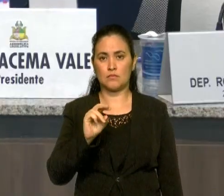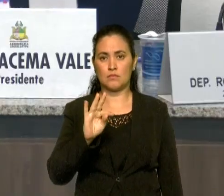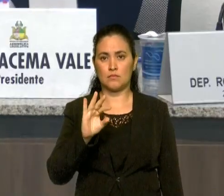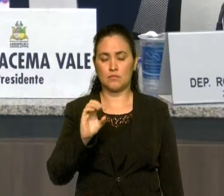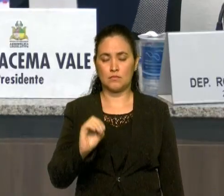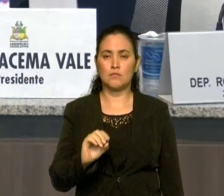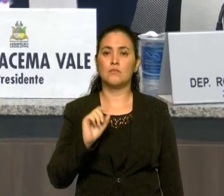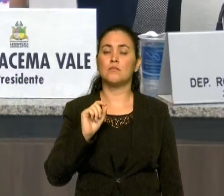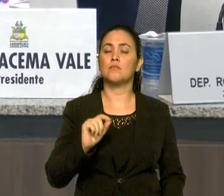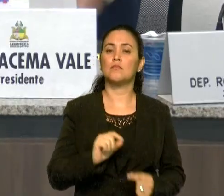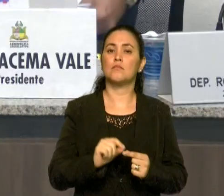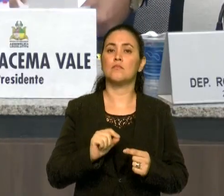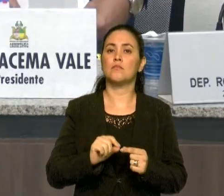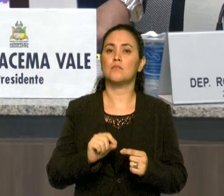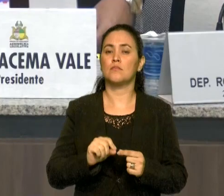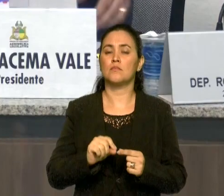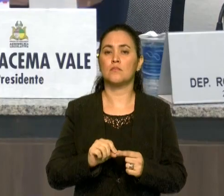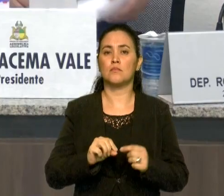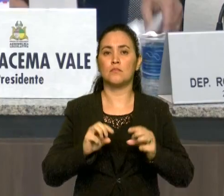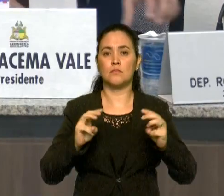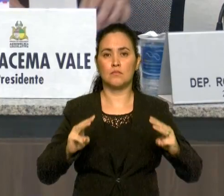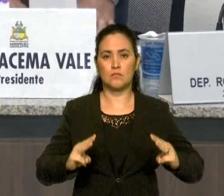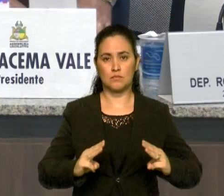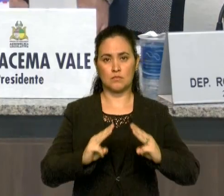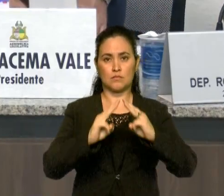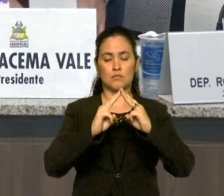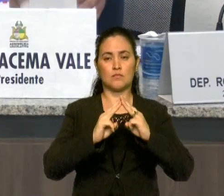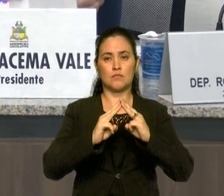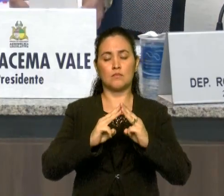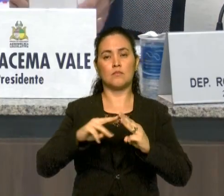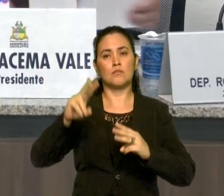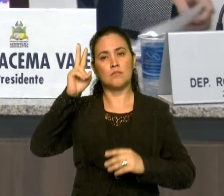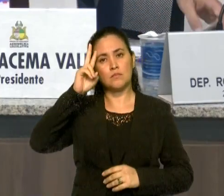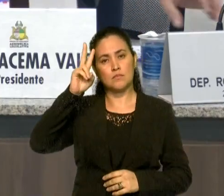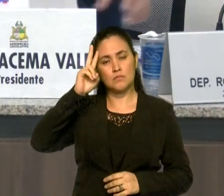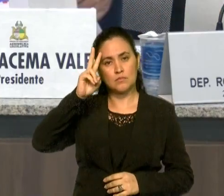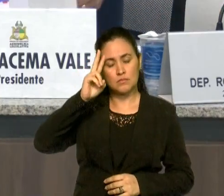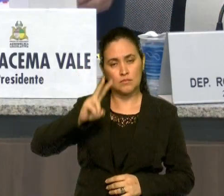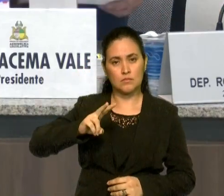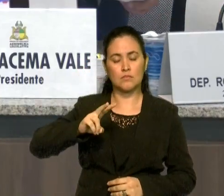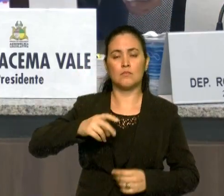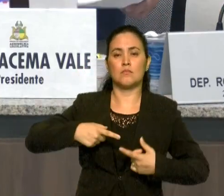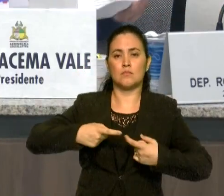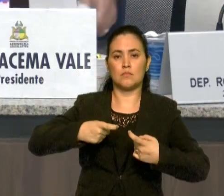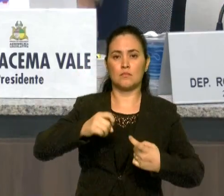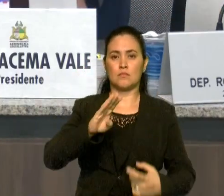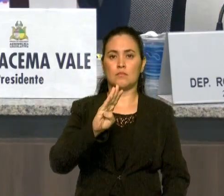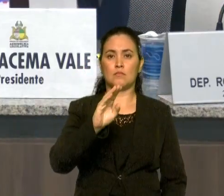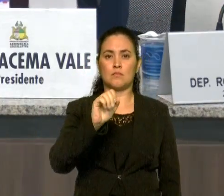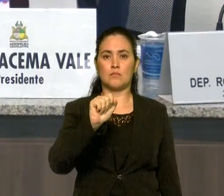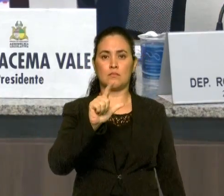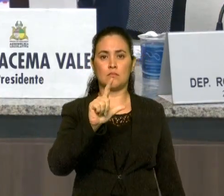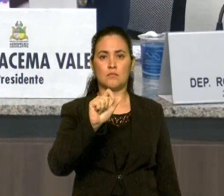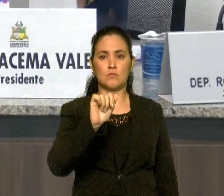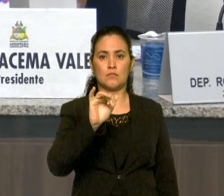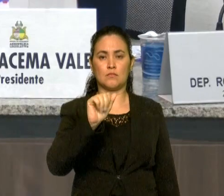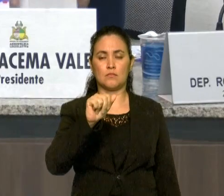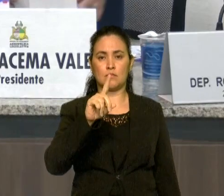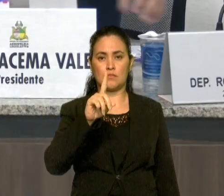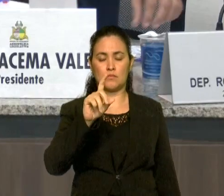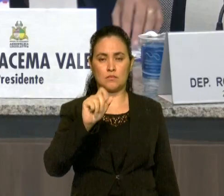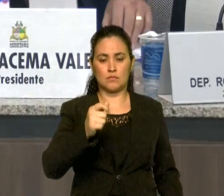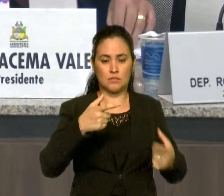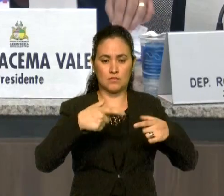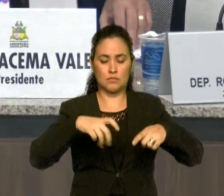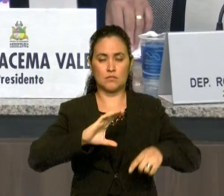Memorial da Balaiada, localizado na cidade de Caxias, à condição de patrimônio cultural e material